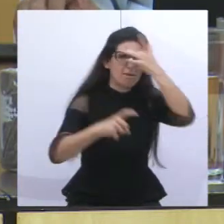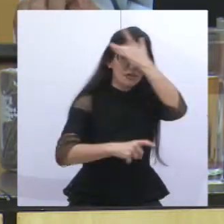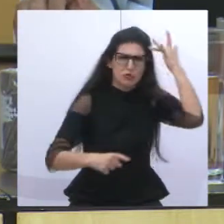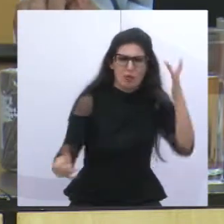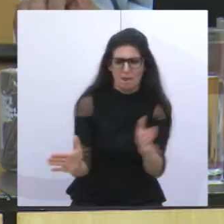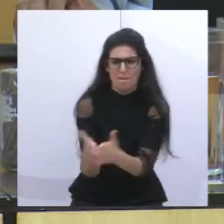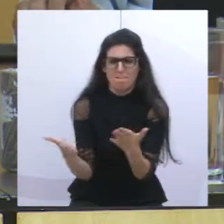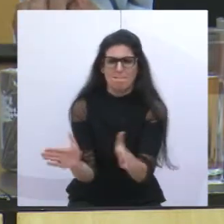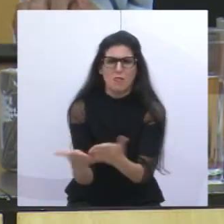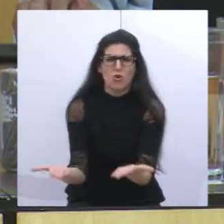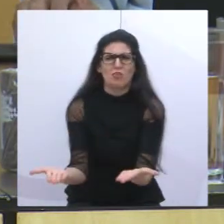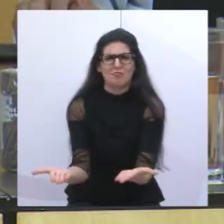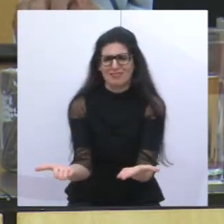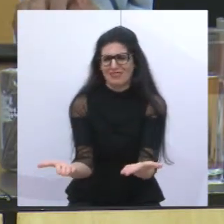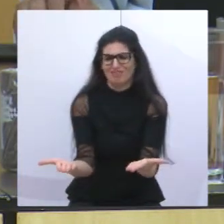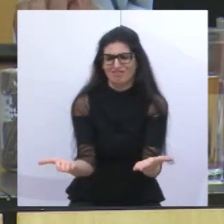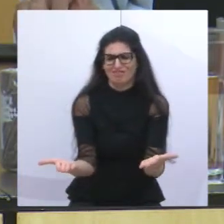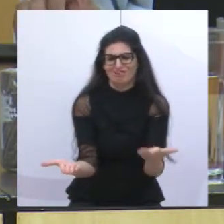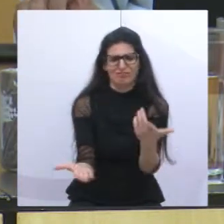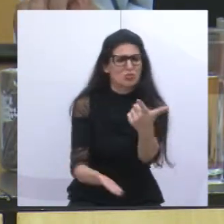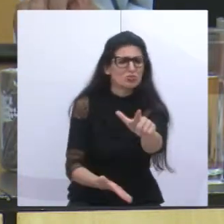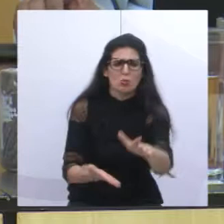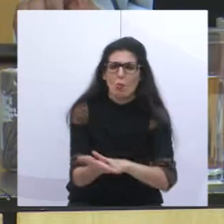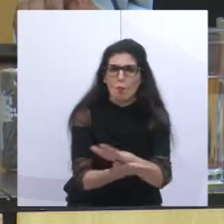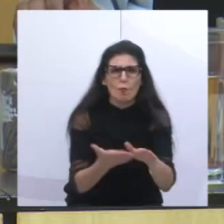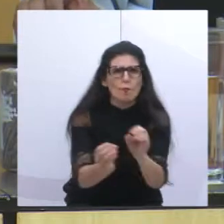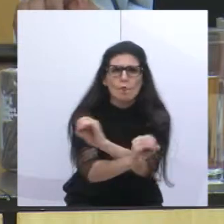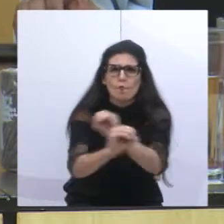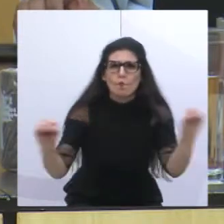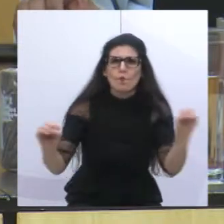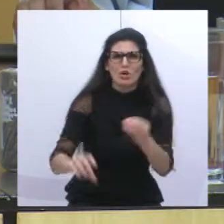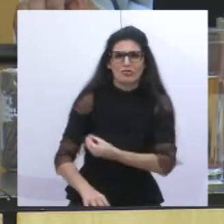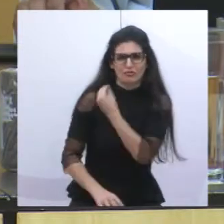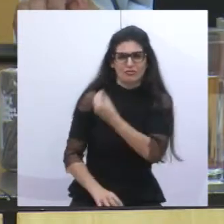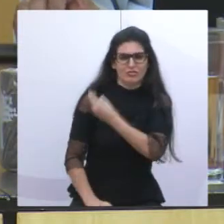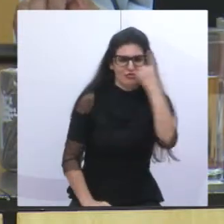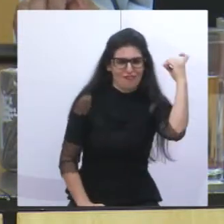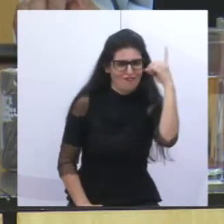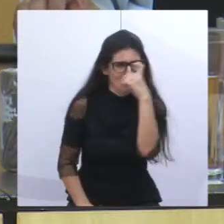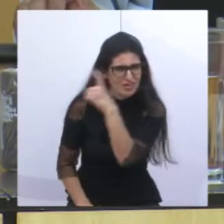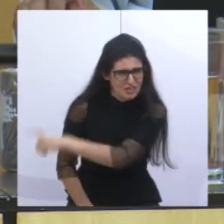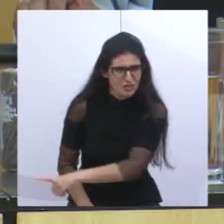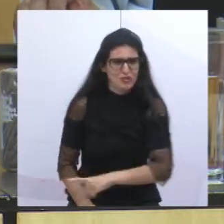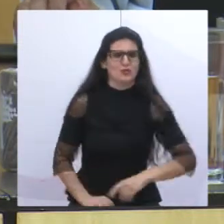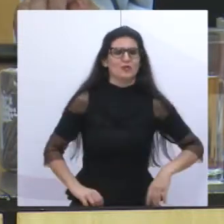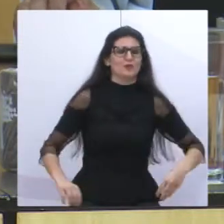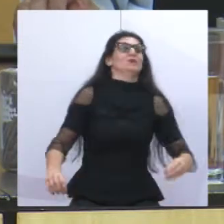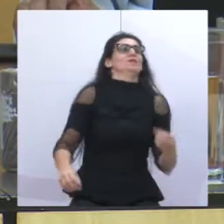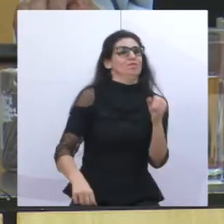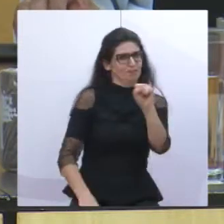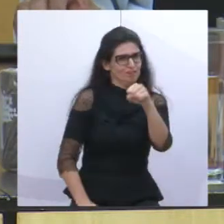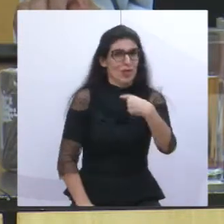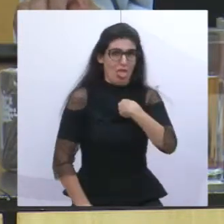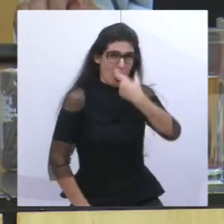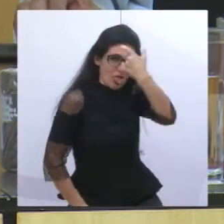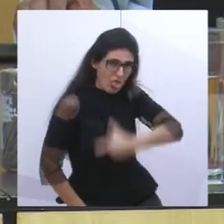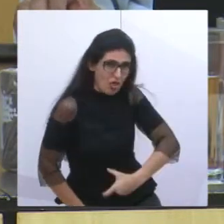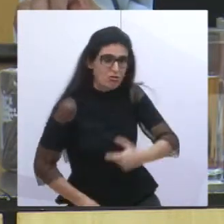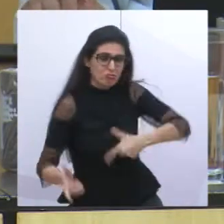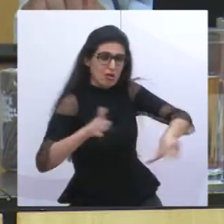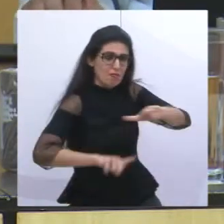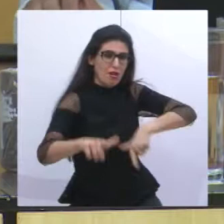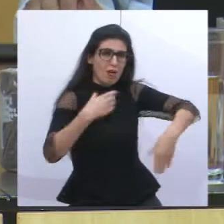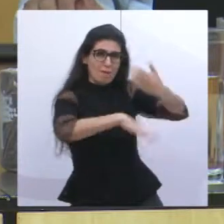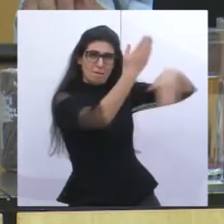nada na vida, não é? E realmente é uma situação muito difícil, pode ter certeza. Para a gente, eu que já trabalhei na Santa